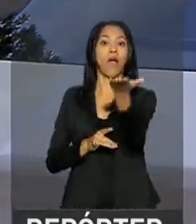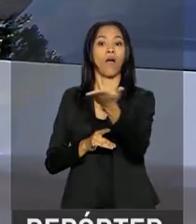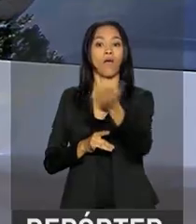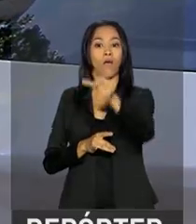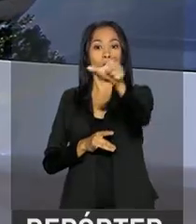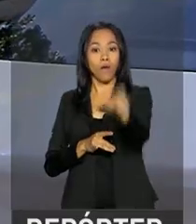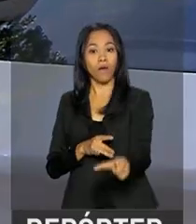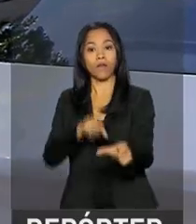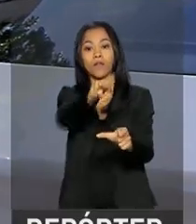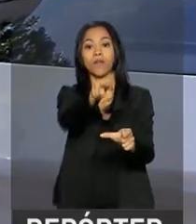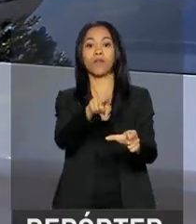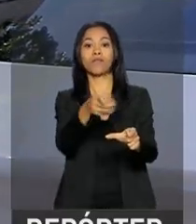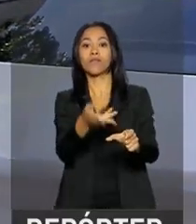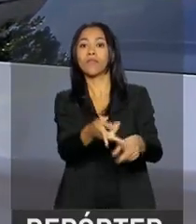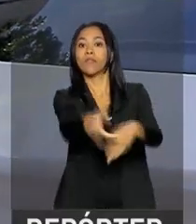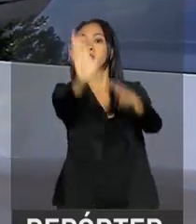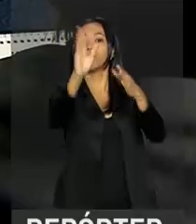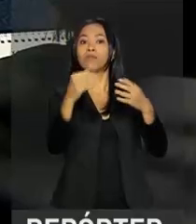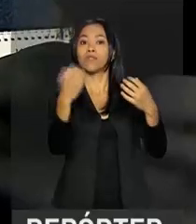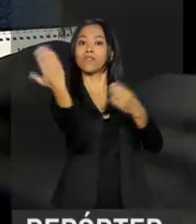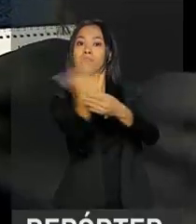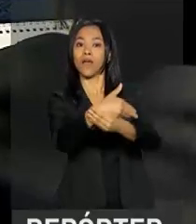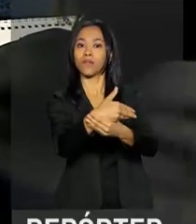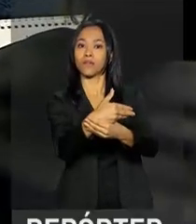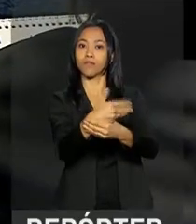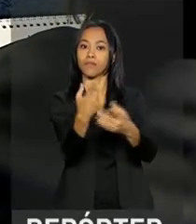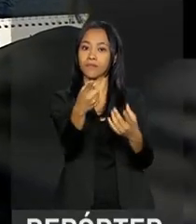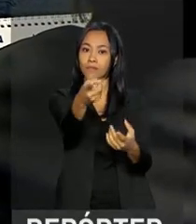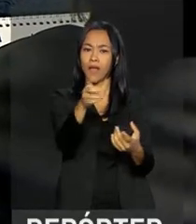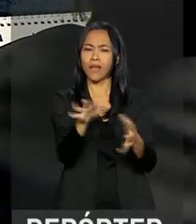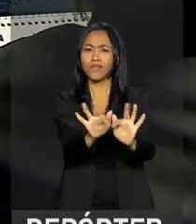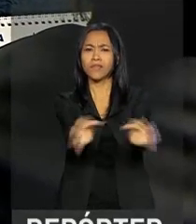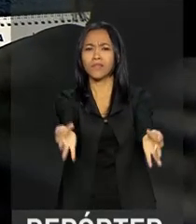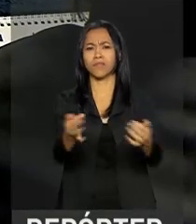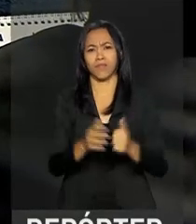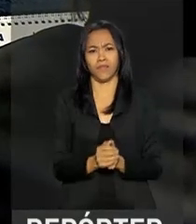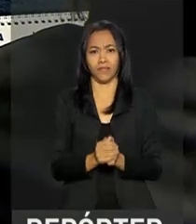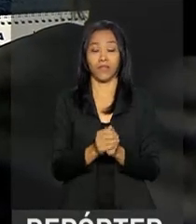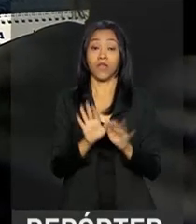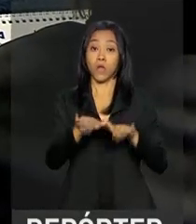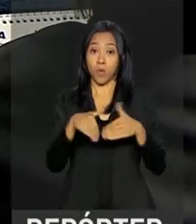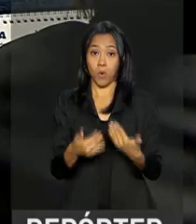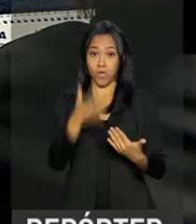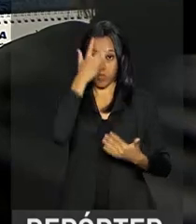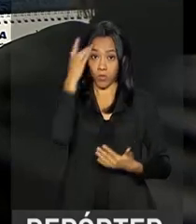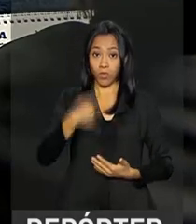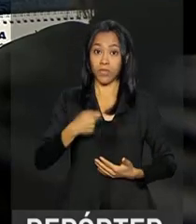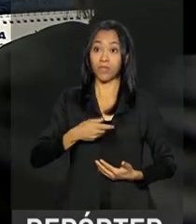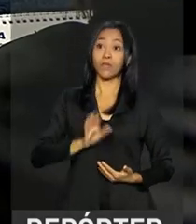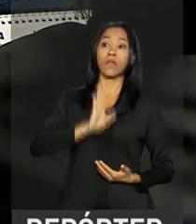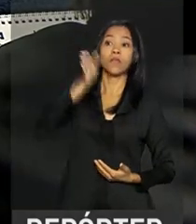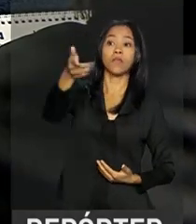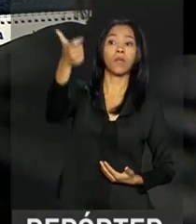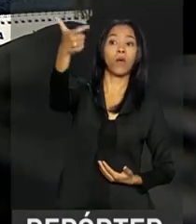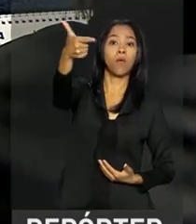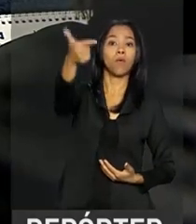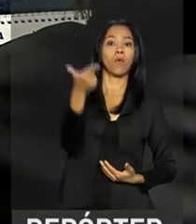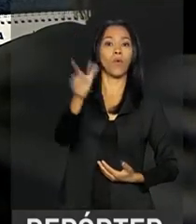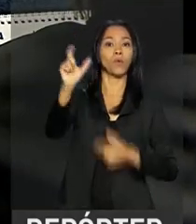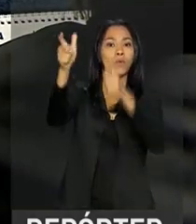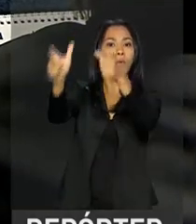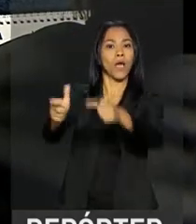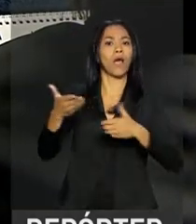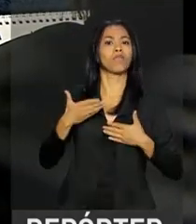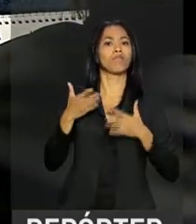servidores estão se deslocando de táxi. O processo é simples. Quando o servidor precisa sair do órgão onde trabalha para participar